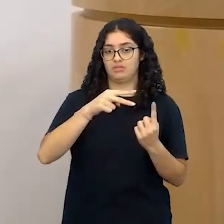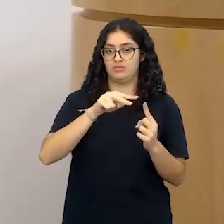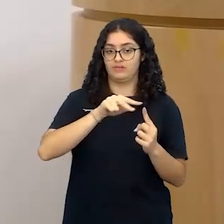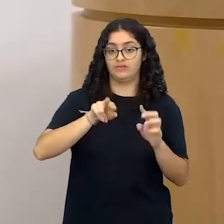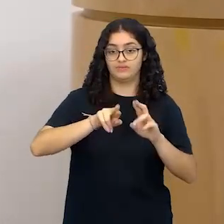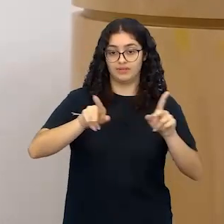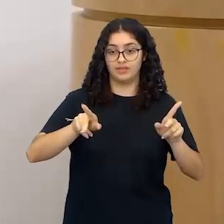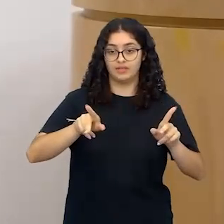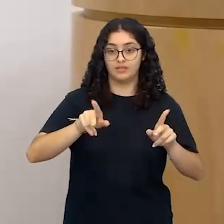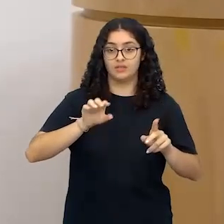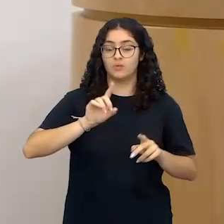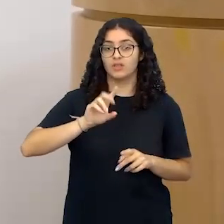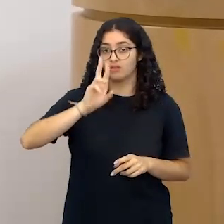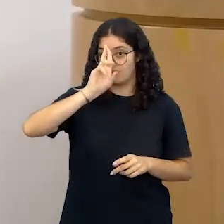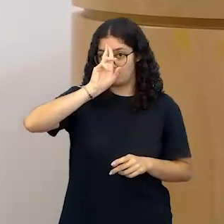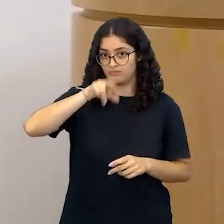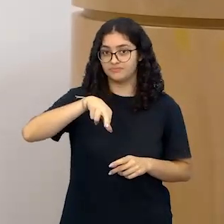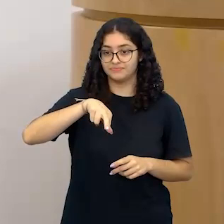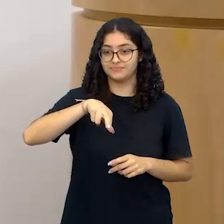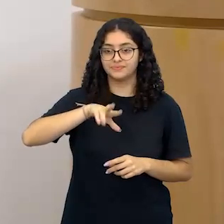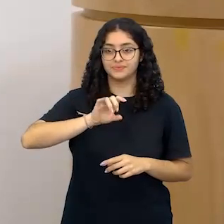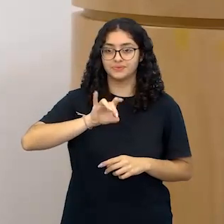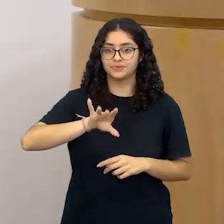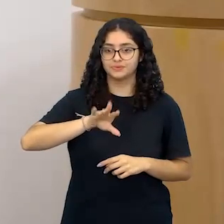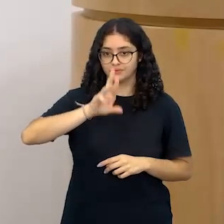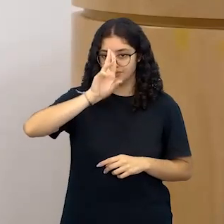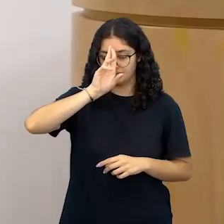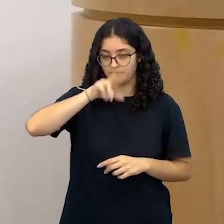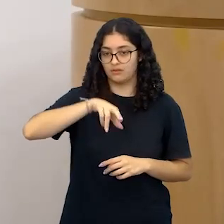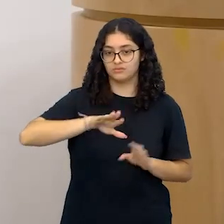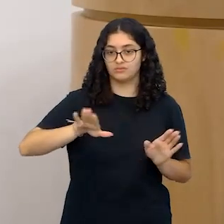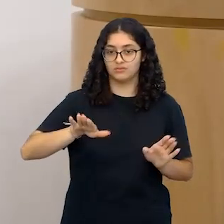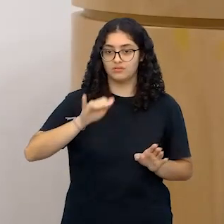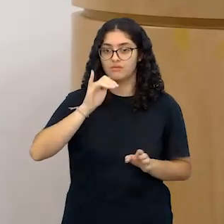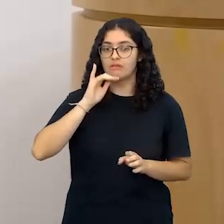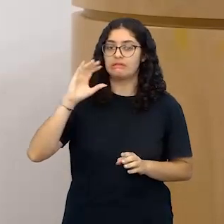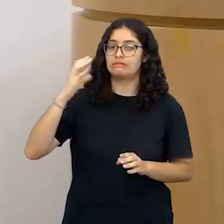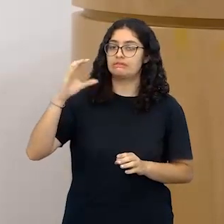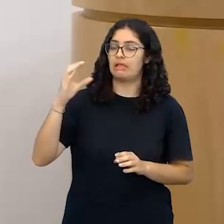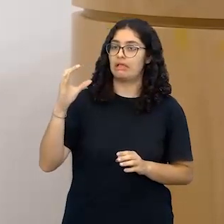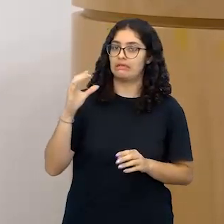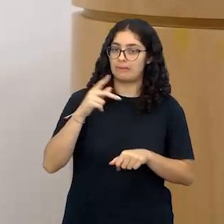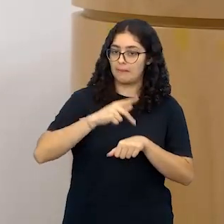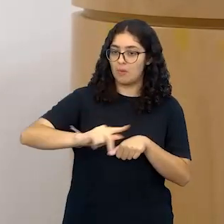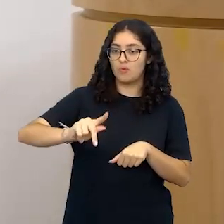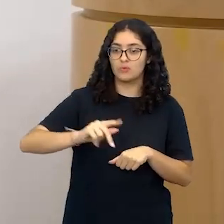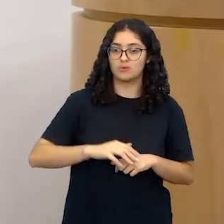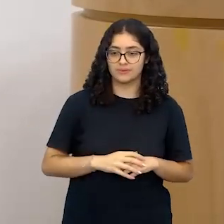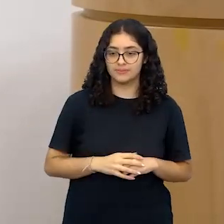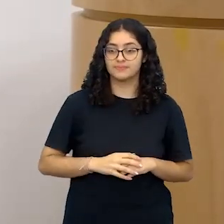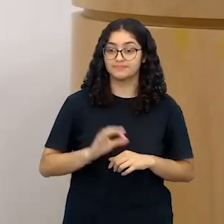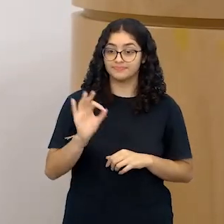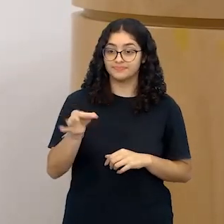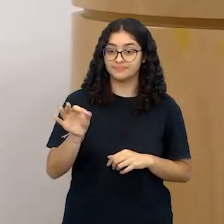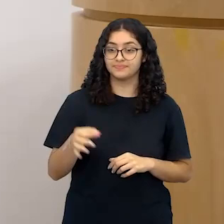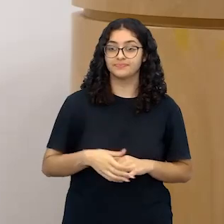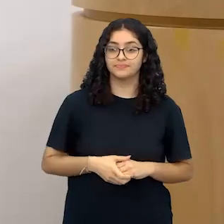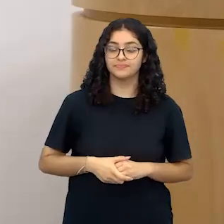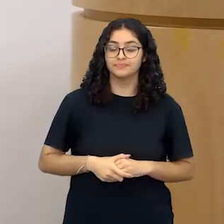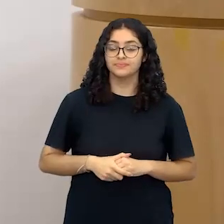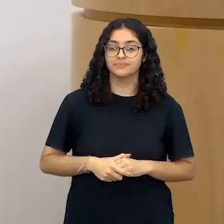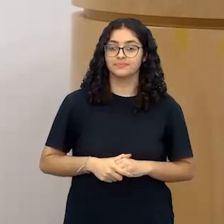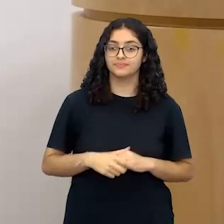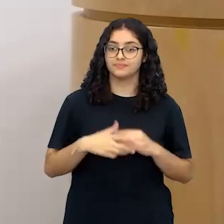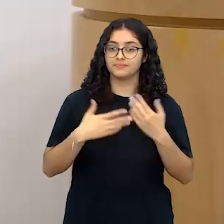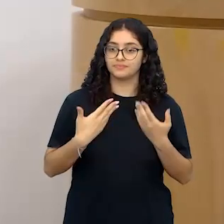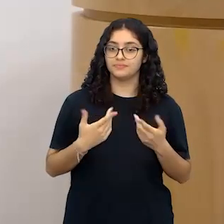perspectivas que não a racional, né? Que não a científica pura, né? As ciências puras aí, tá certo? E claro,